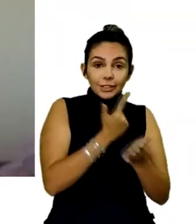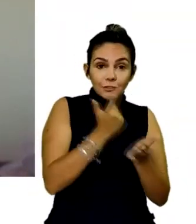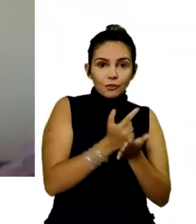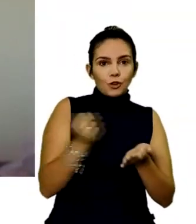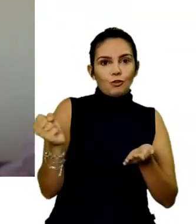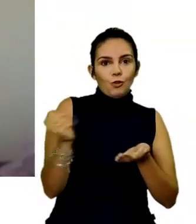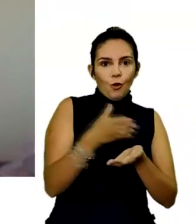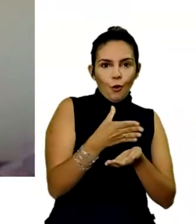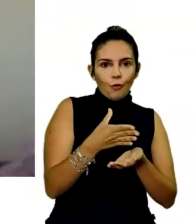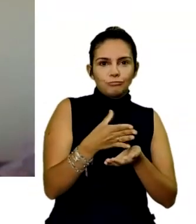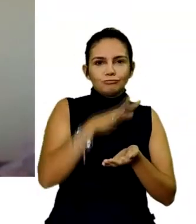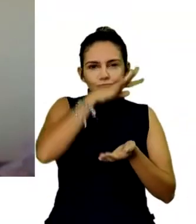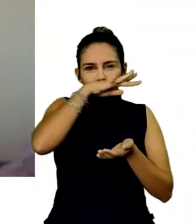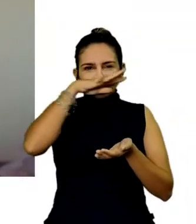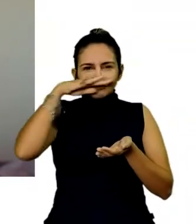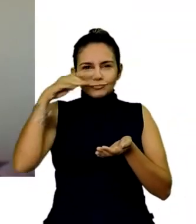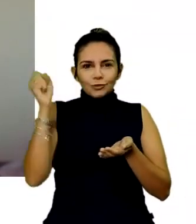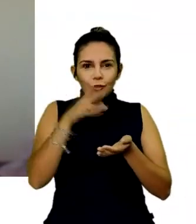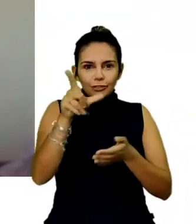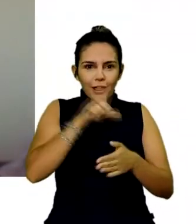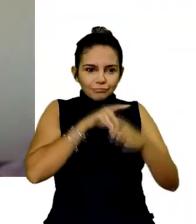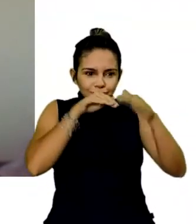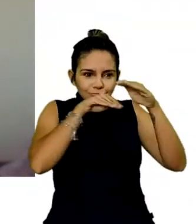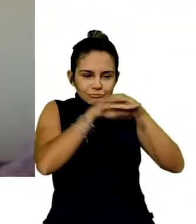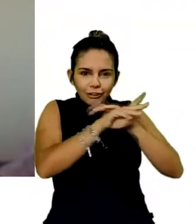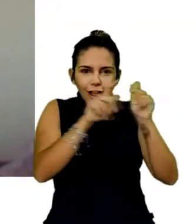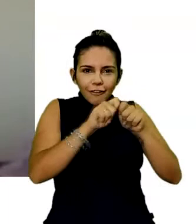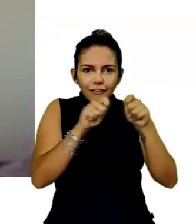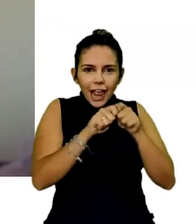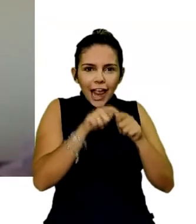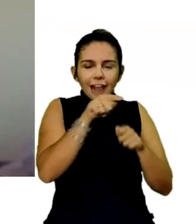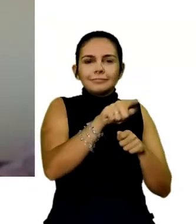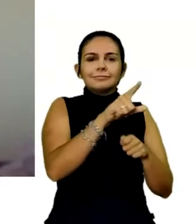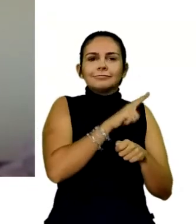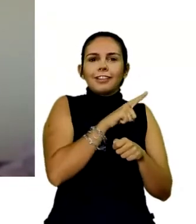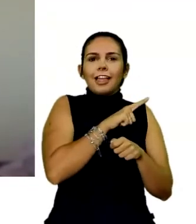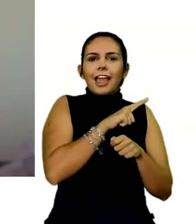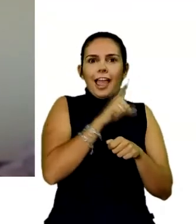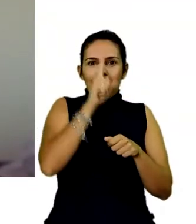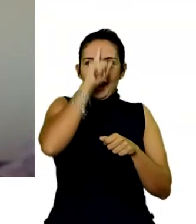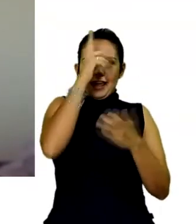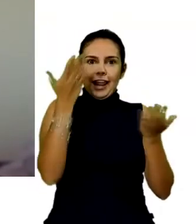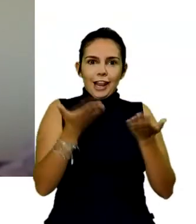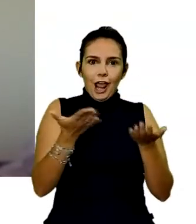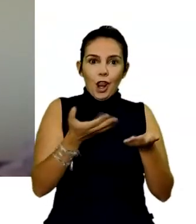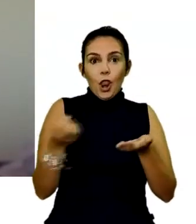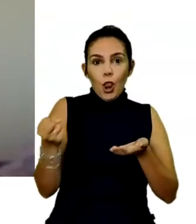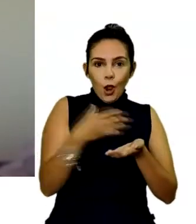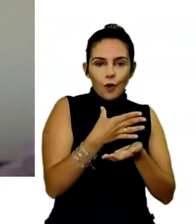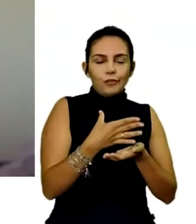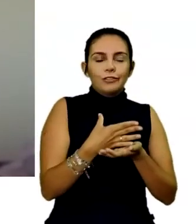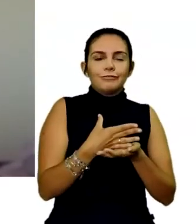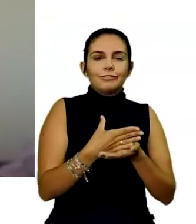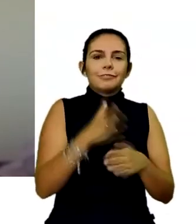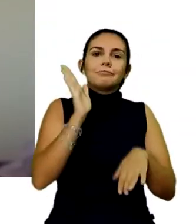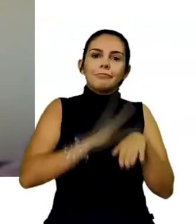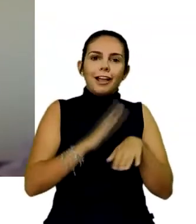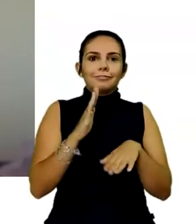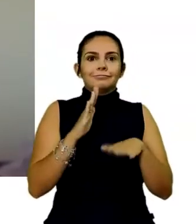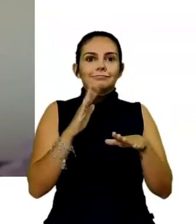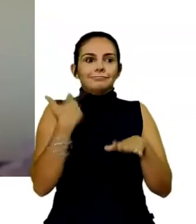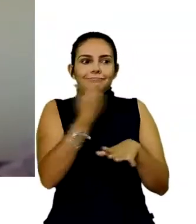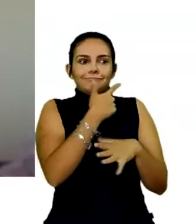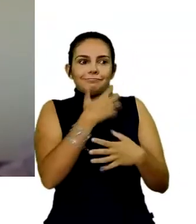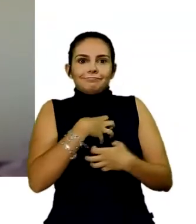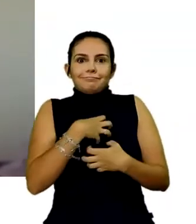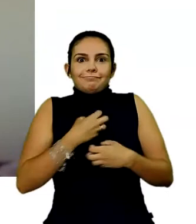livro novo, aquele que está no forno, aquele que está sendo criado agora, é o mais empolgante,